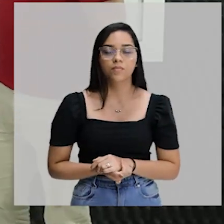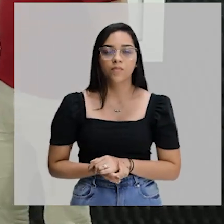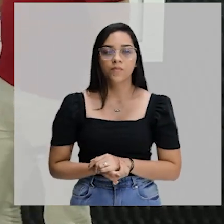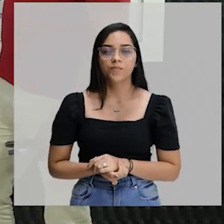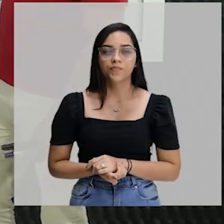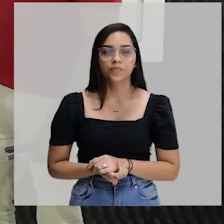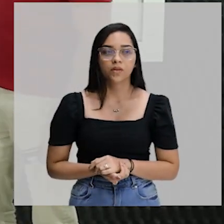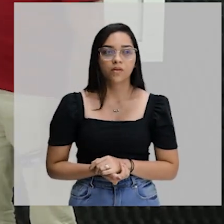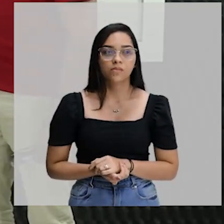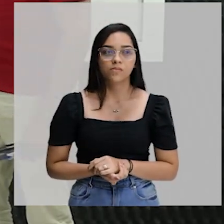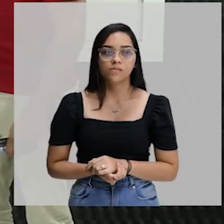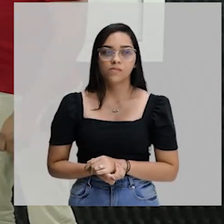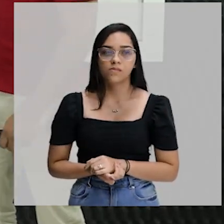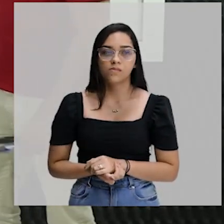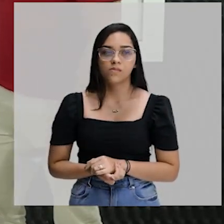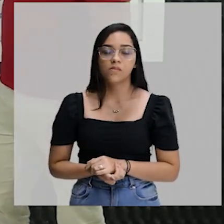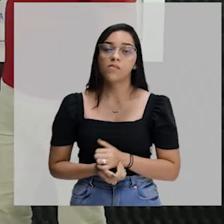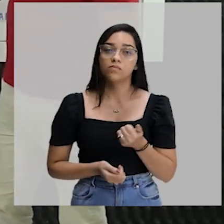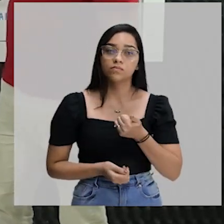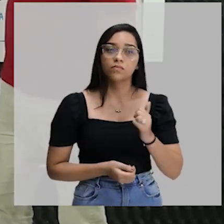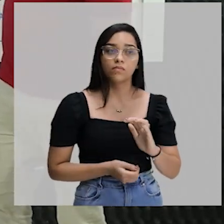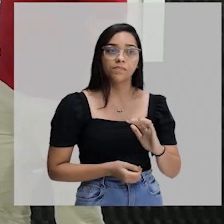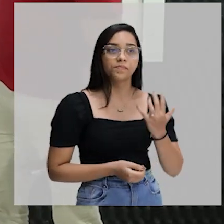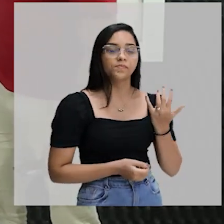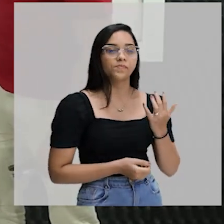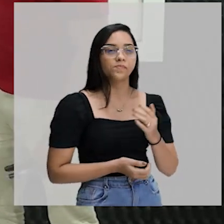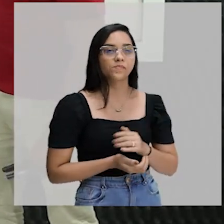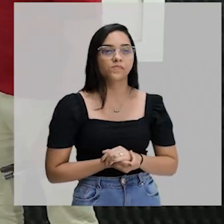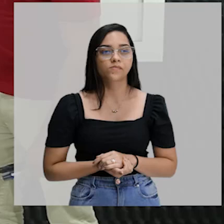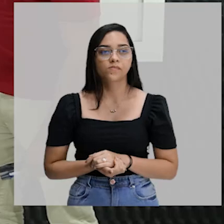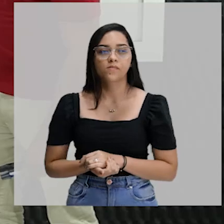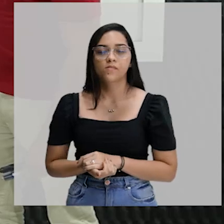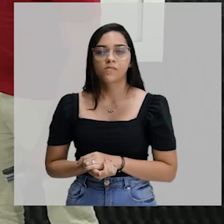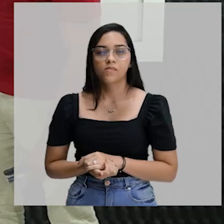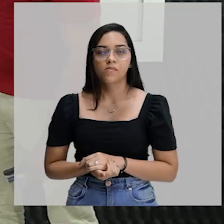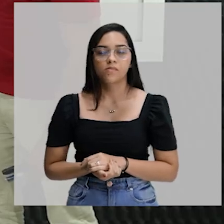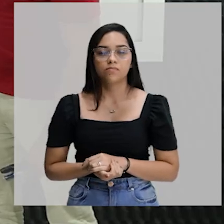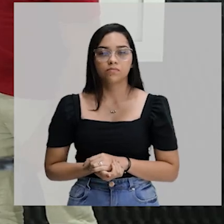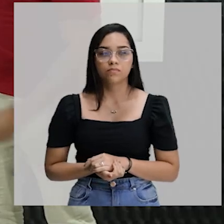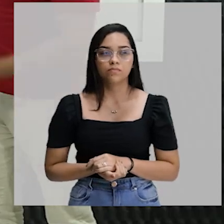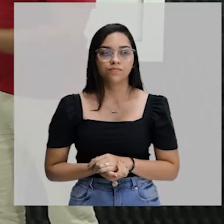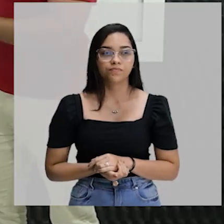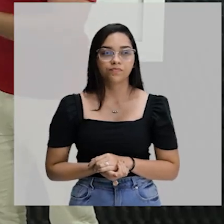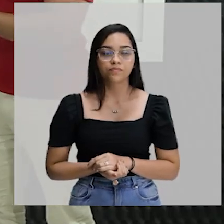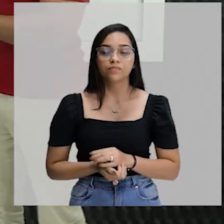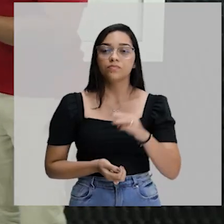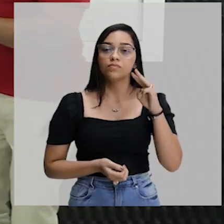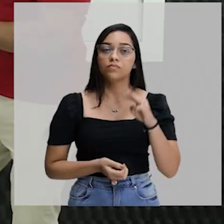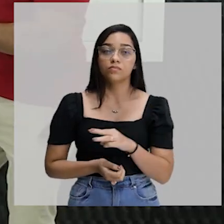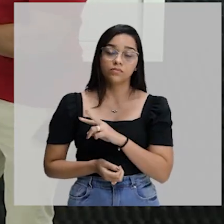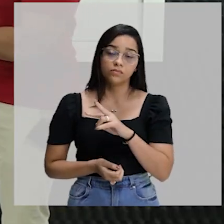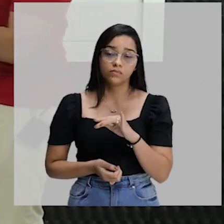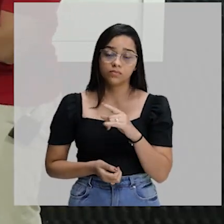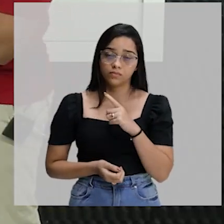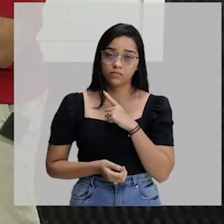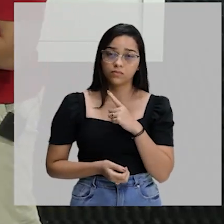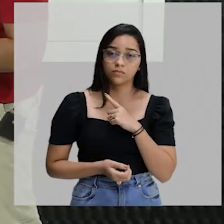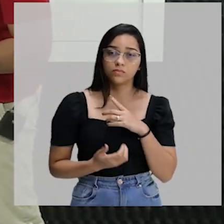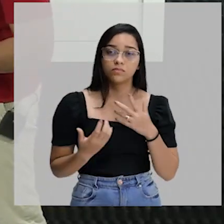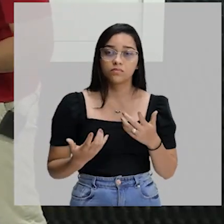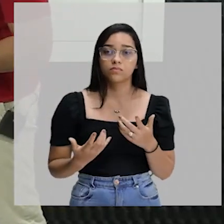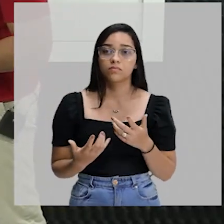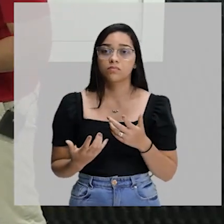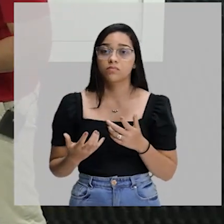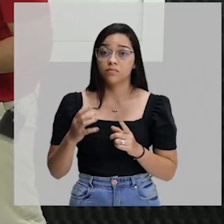Beleza. Essa aqui é a primeira situação. Essa herança aqui, como quem o indivíduo, nesse caso, o indivíduo que